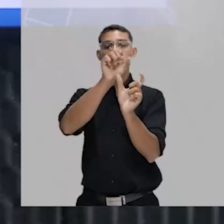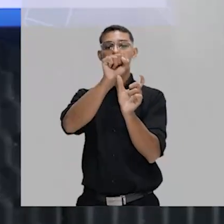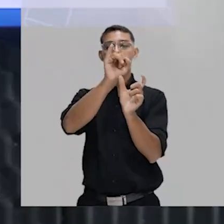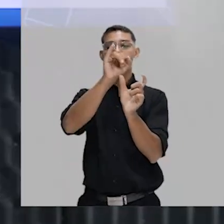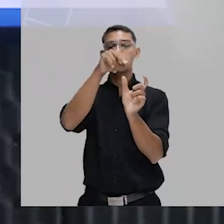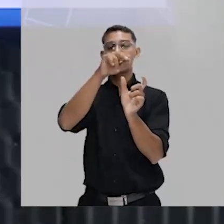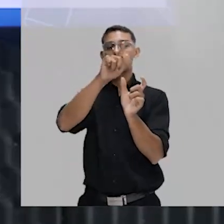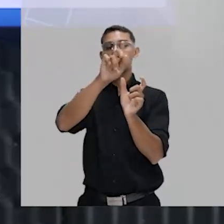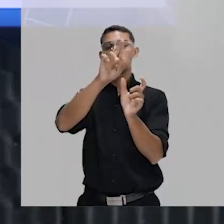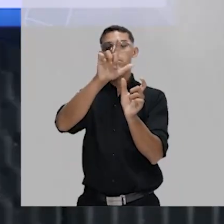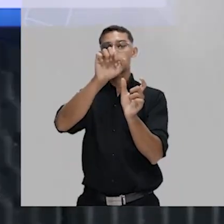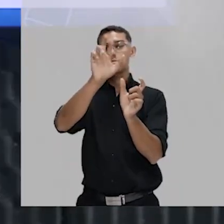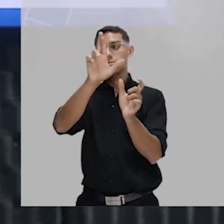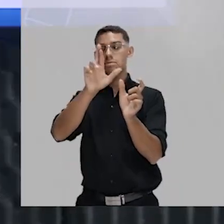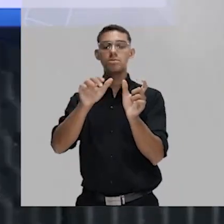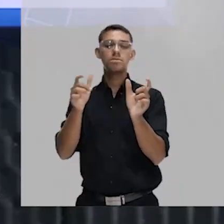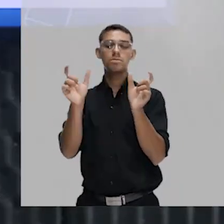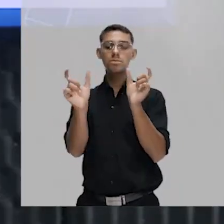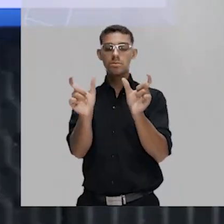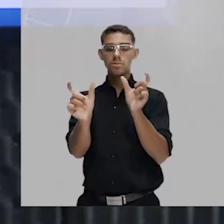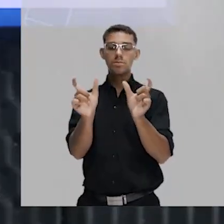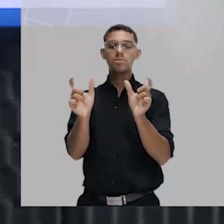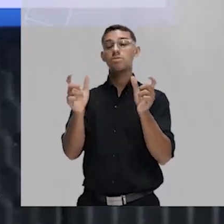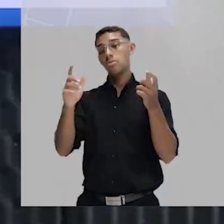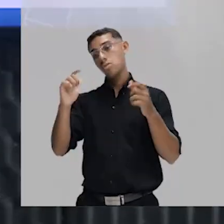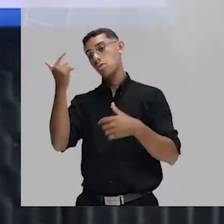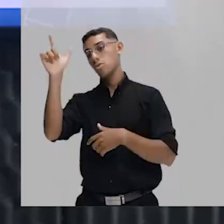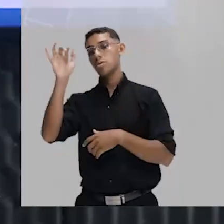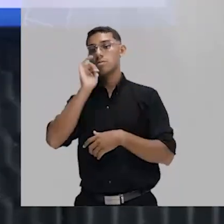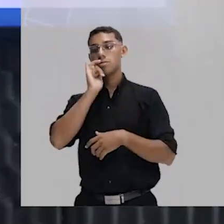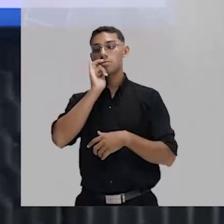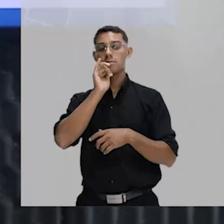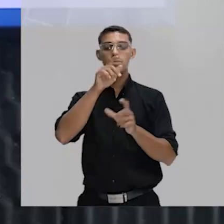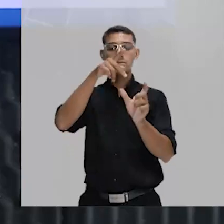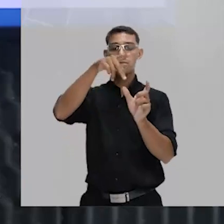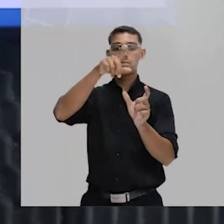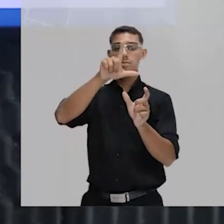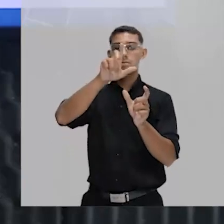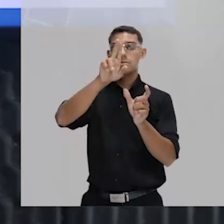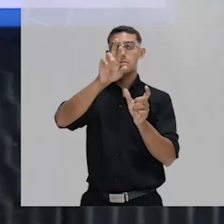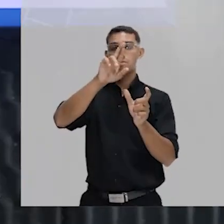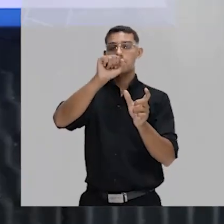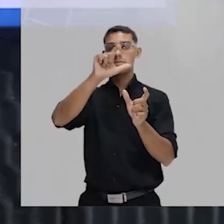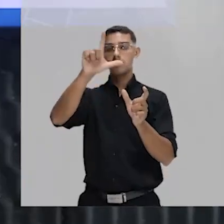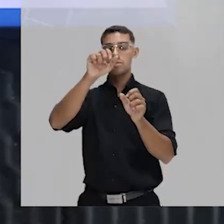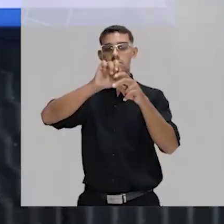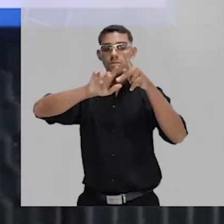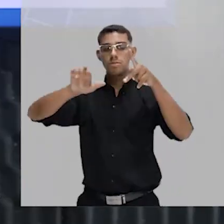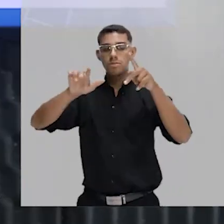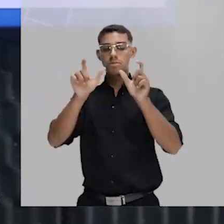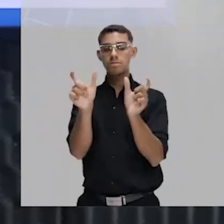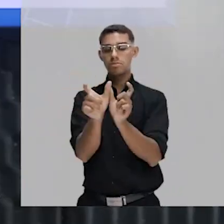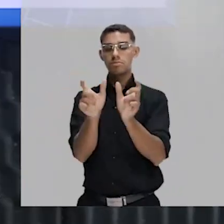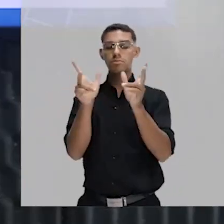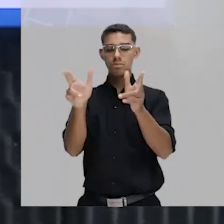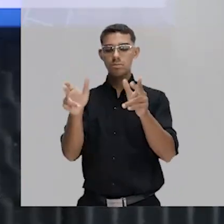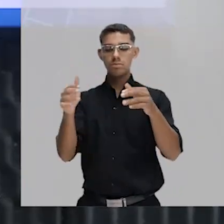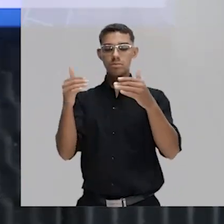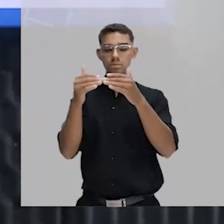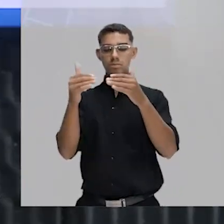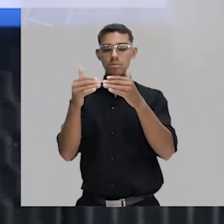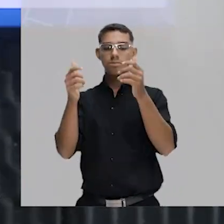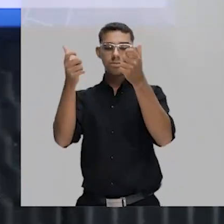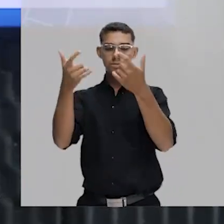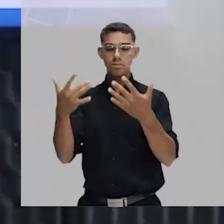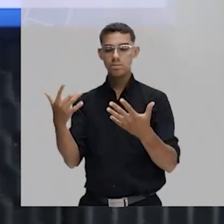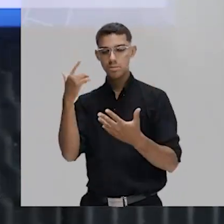Uma vez que o artigo fica no plural, o substantivo também fica no plural. Ali, no caso, com as que estão grifadas, né, os